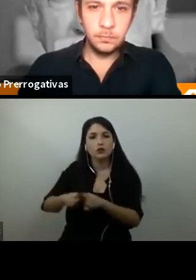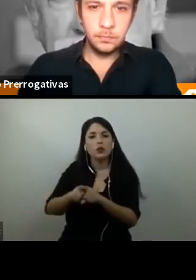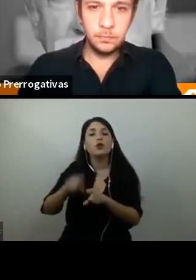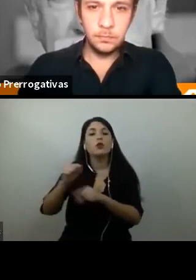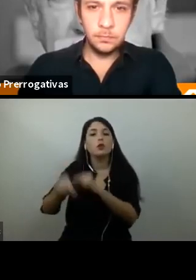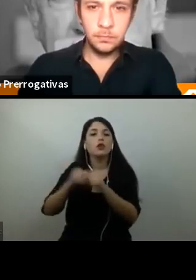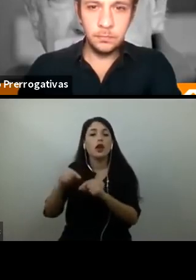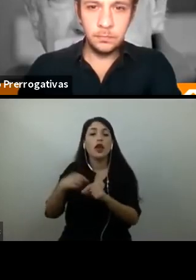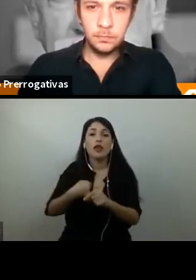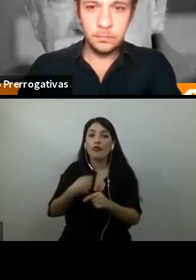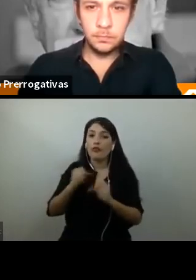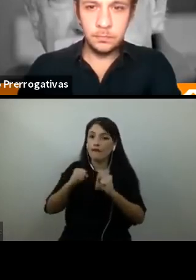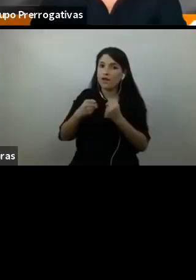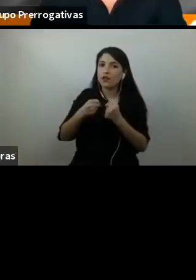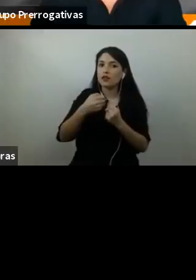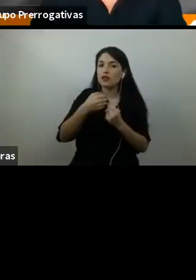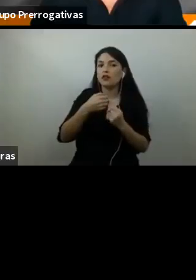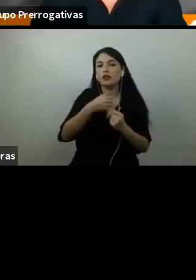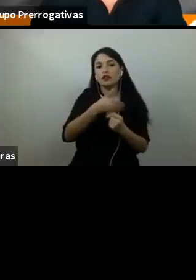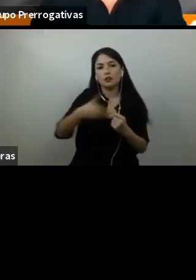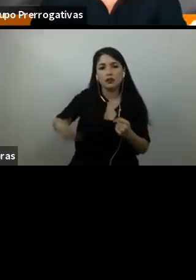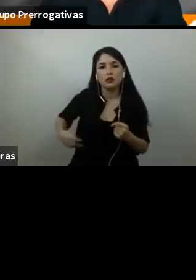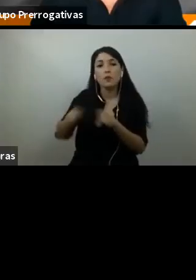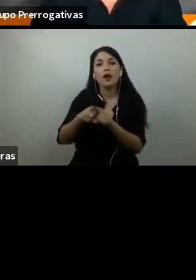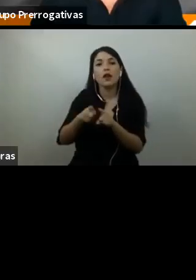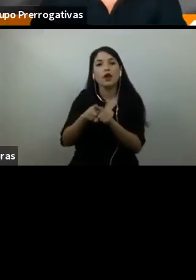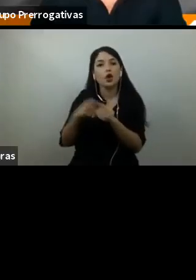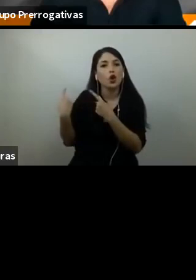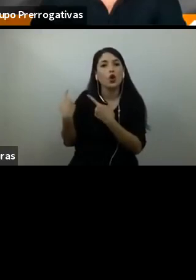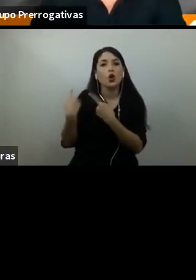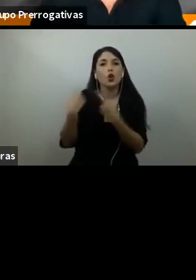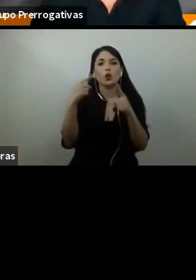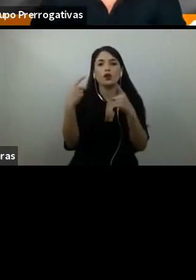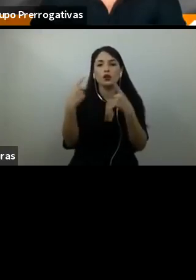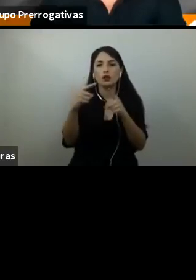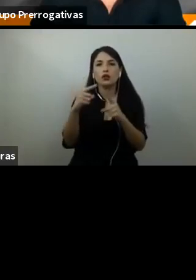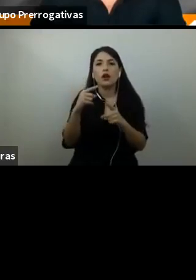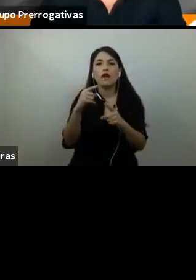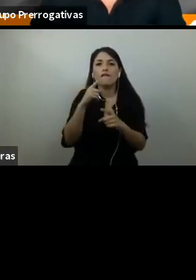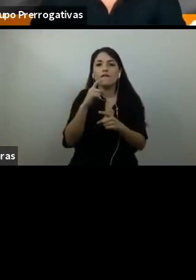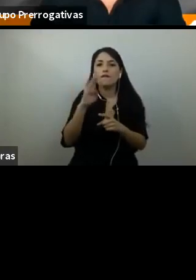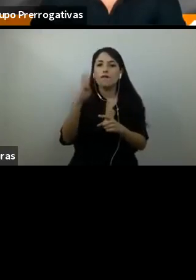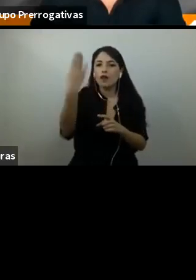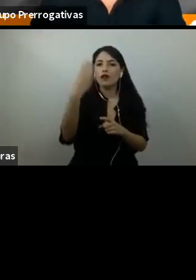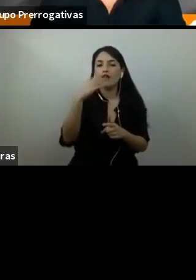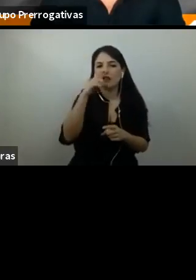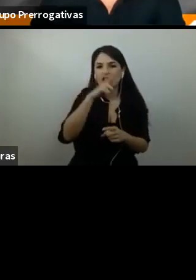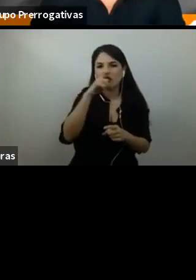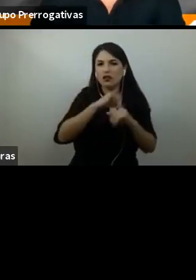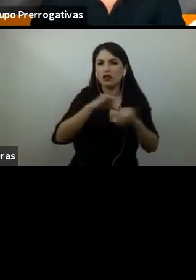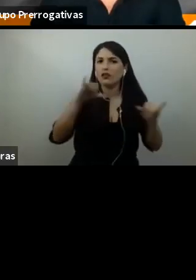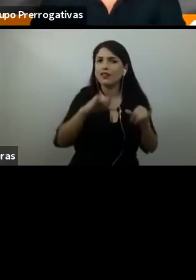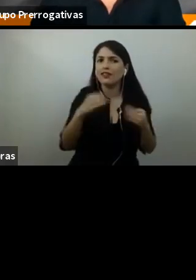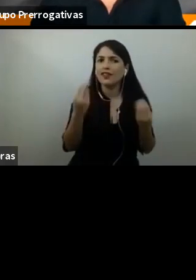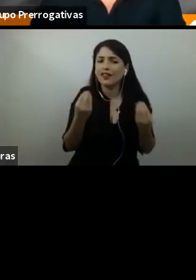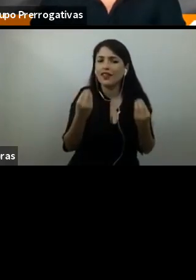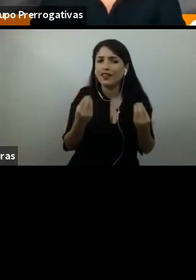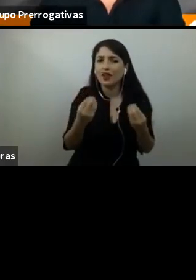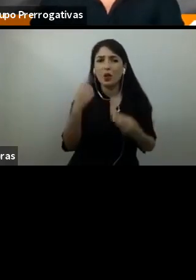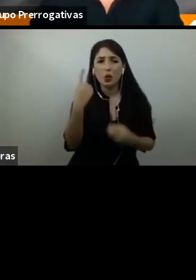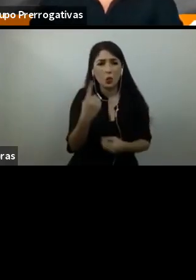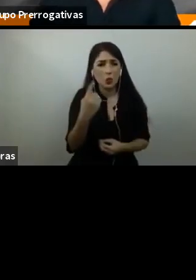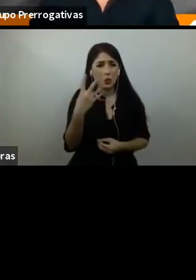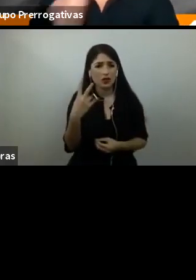da democracia e no combate dessas fake news jurídicas, né? Estão querendo dar vida para uma sustentação vergonhosa desse artigo